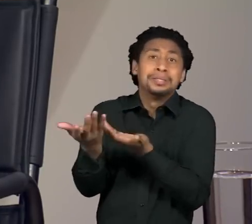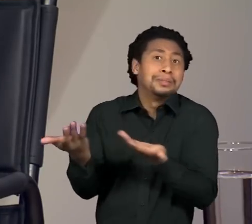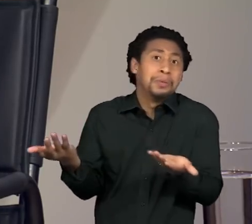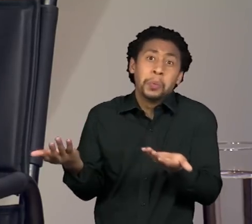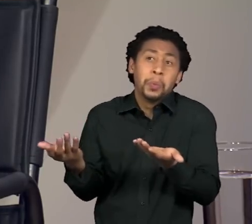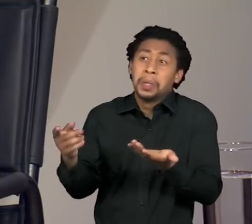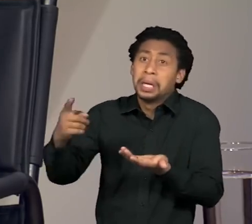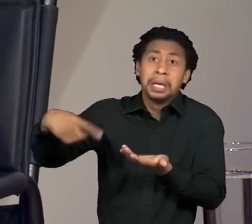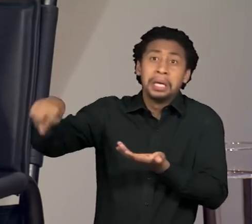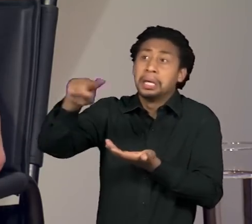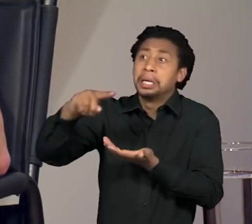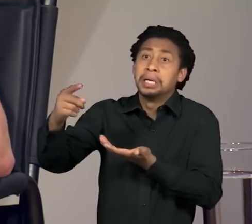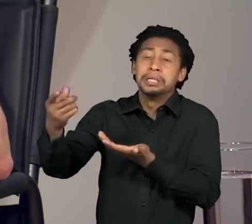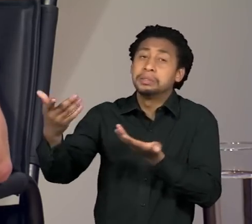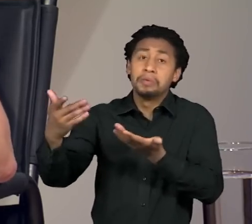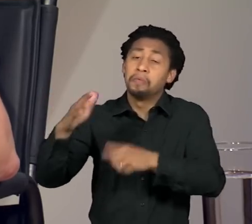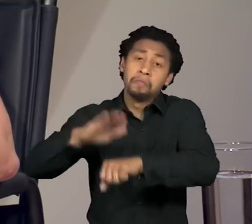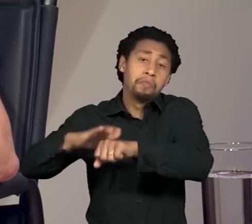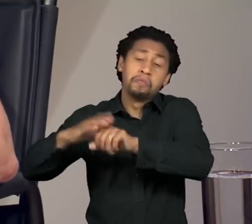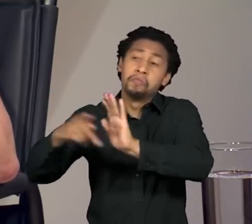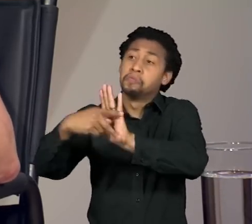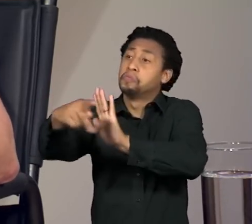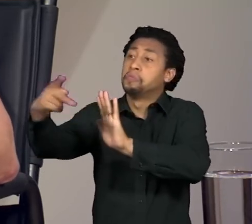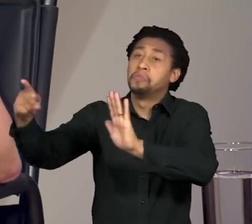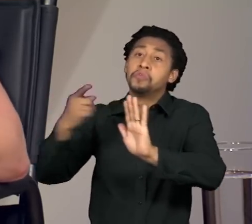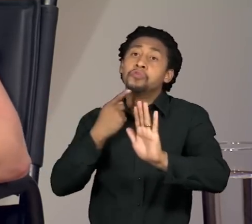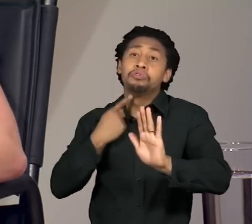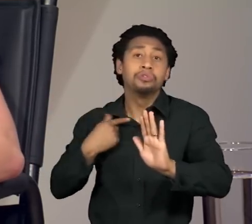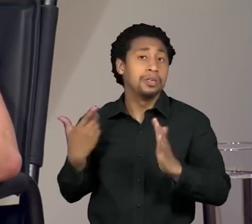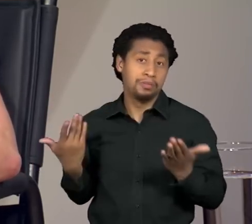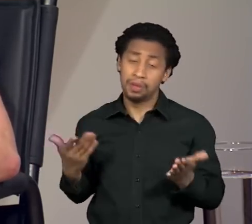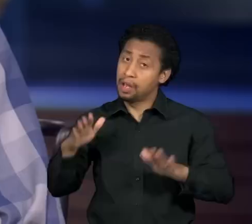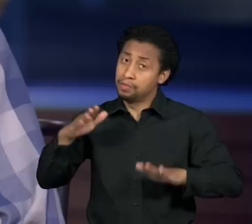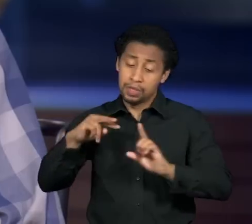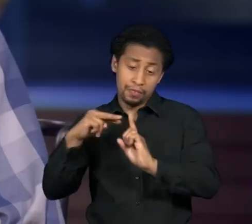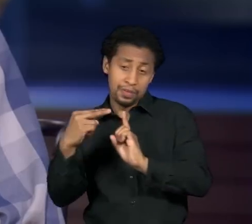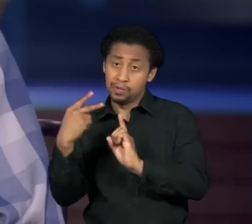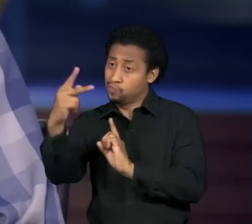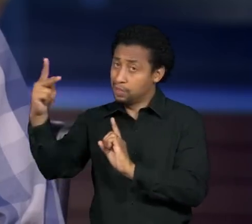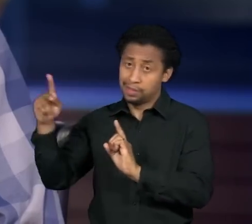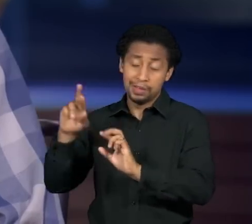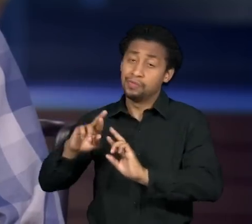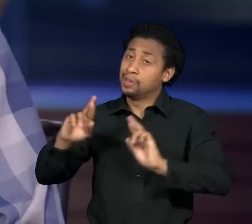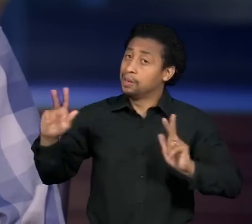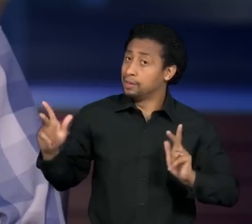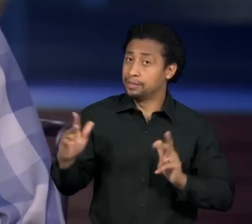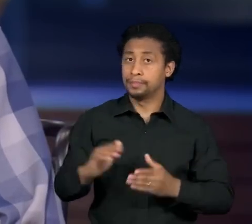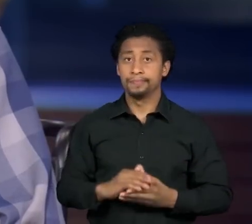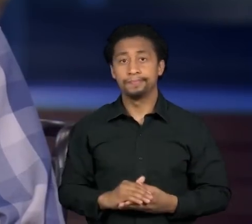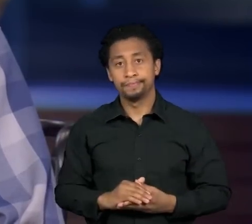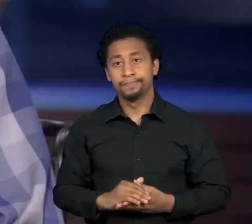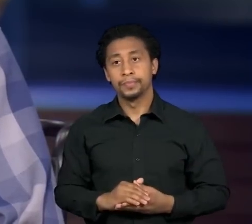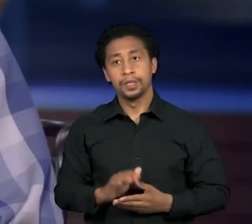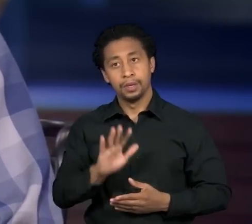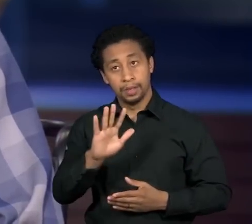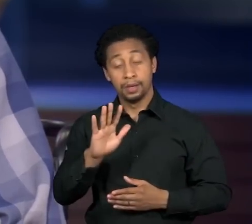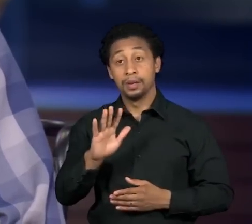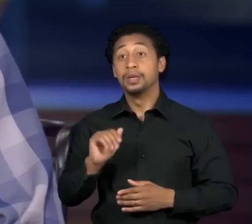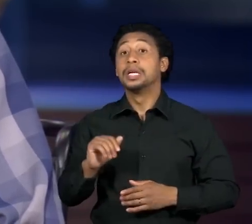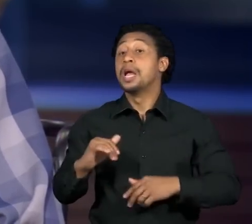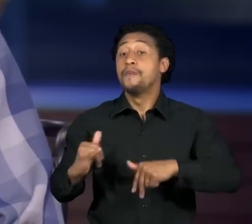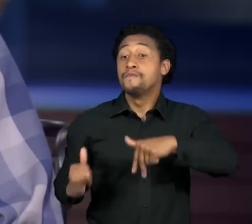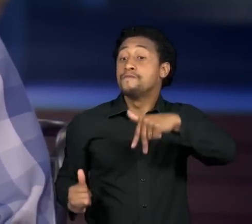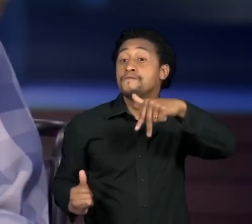que nos estão dando. E cada um vai ter a sua narrativa daquilo que está acontecendo. Existe aquele truísmo, né? A primeira vítima da guerra é